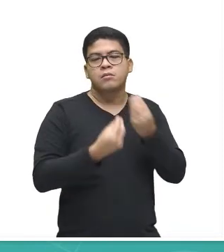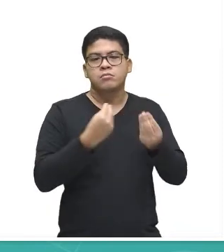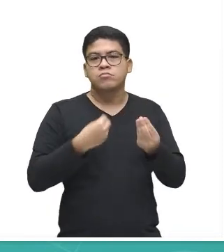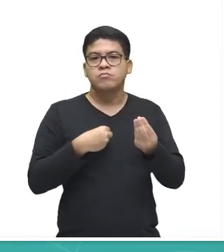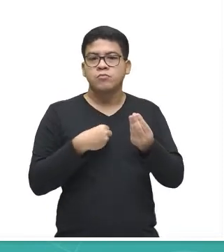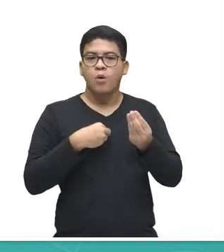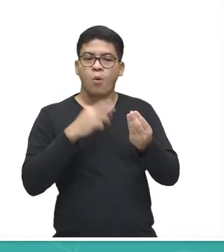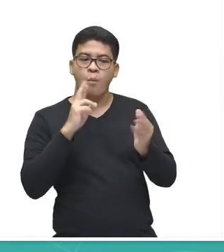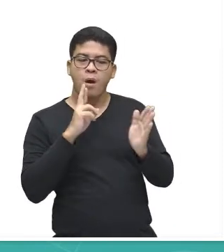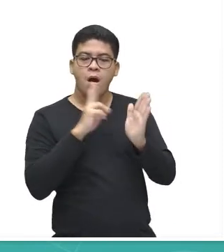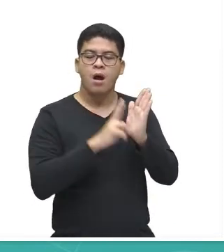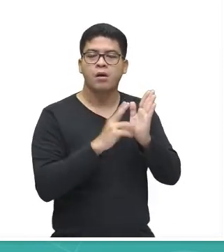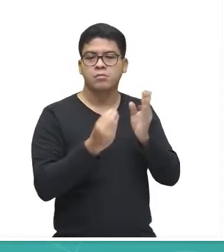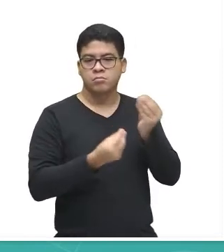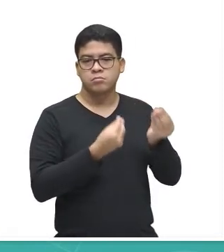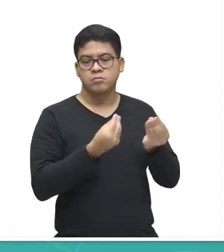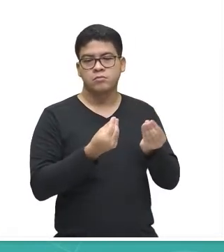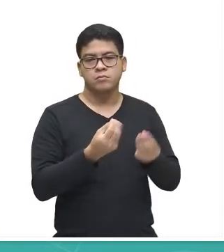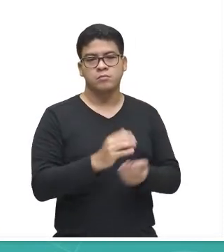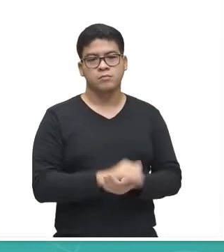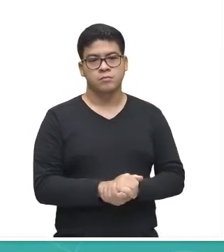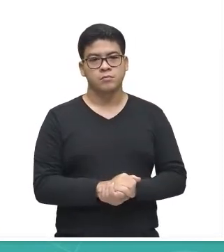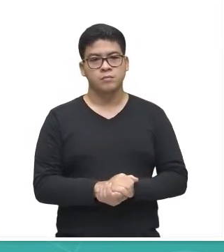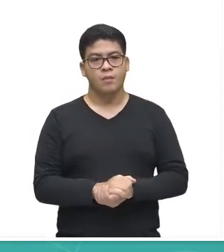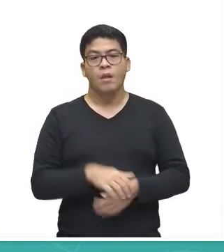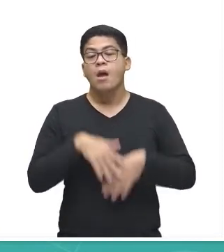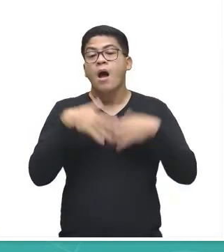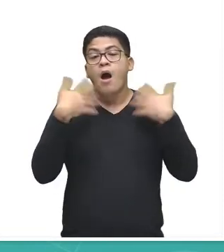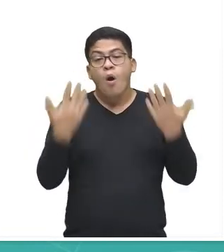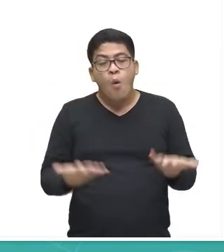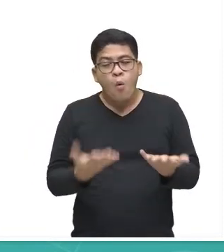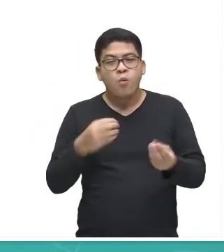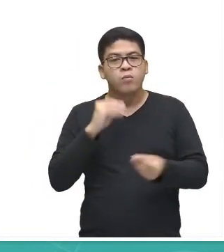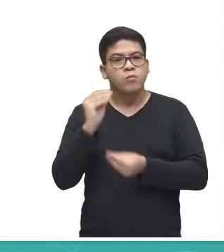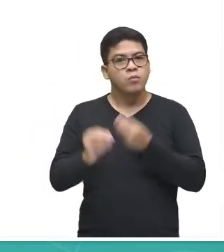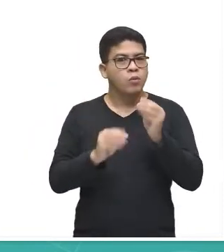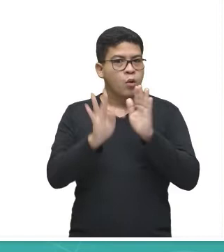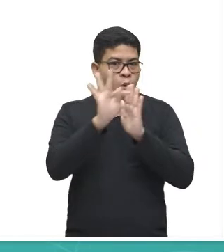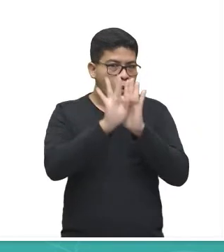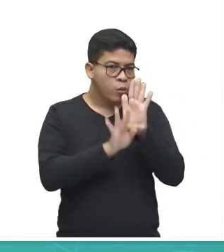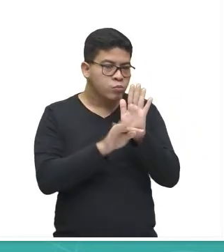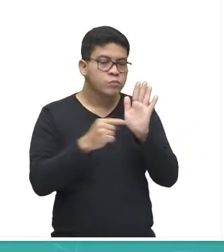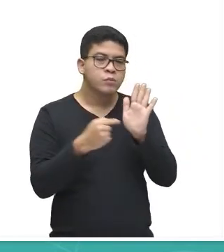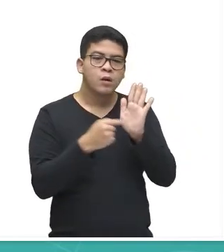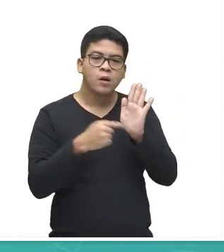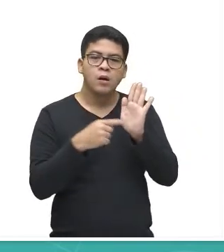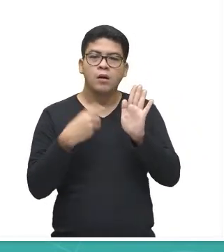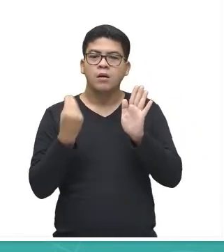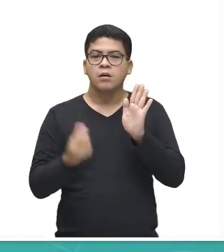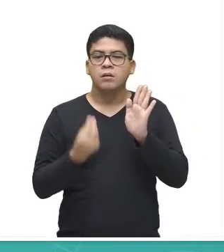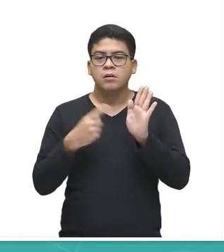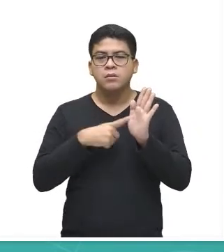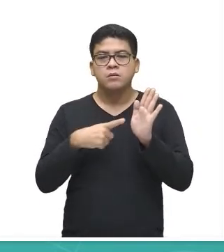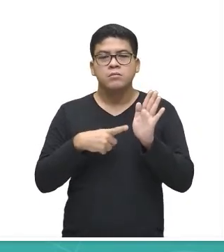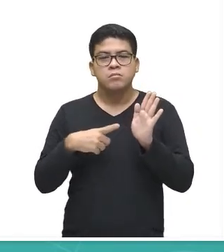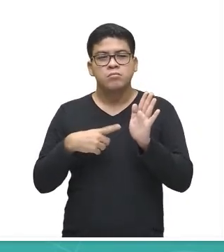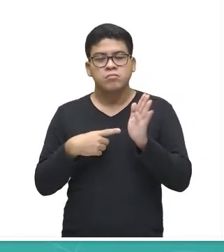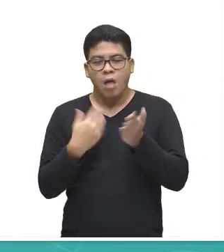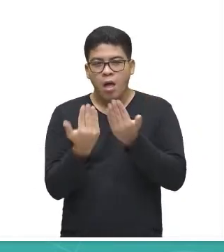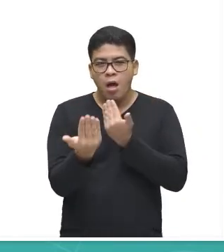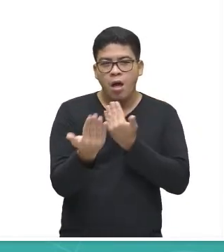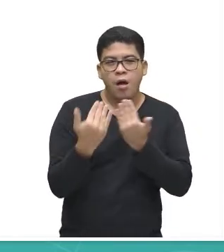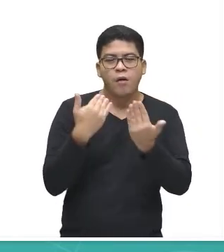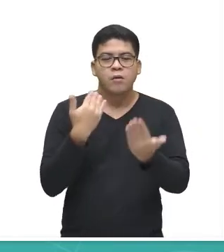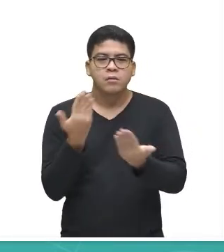para o relacionamento sem grandes conflitos. Então, como vocês podem observar no texto, mãe e filha buscam uma forma amigável para ter